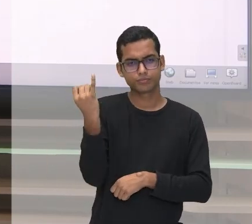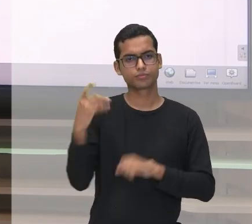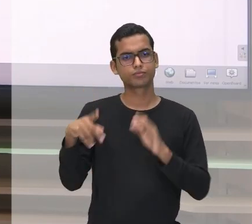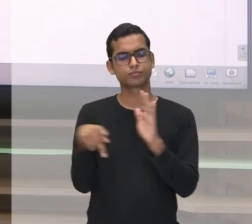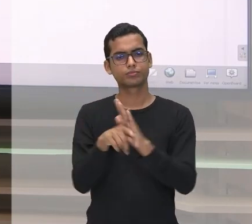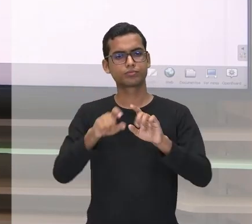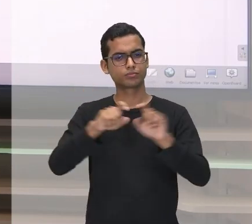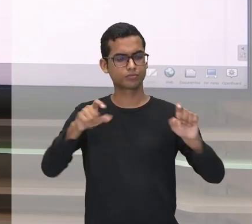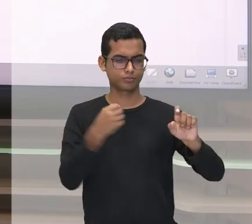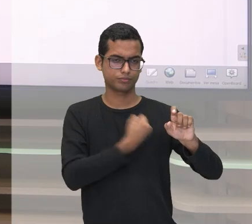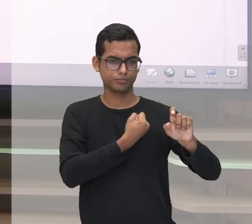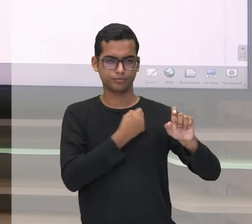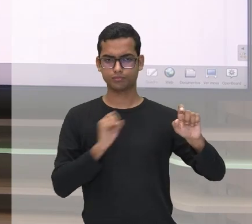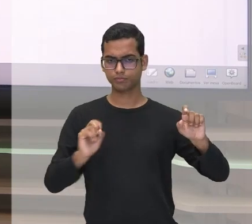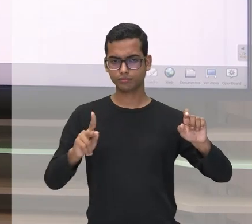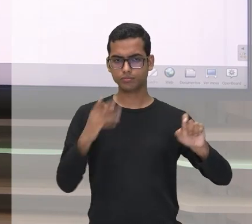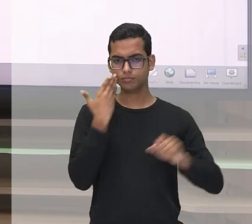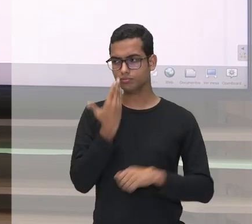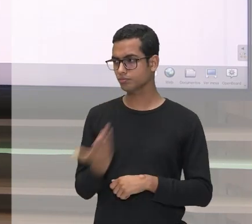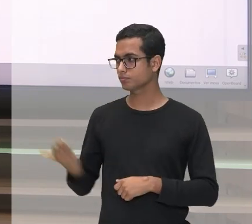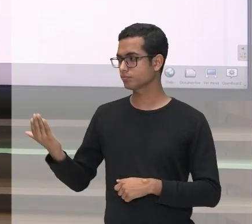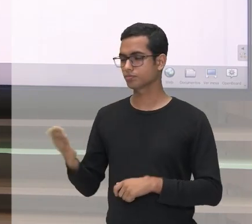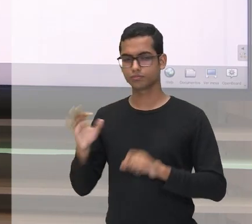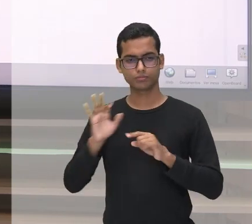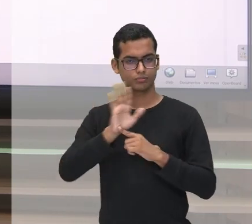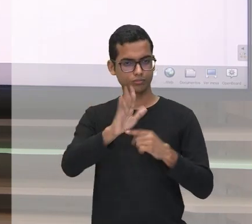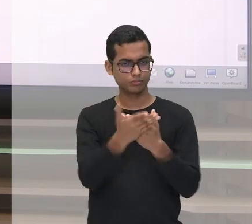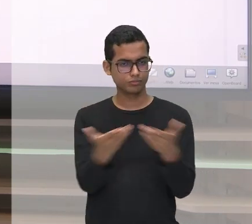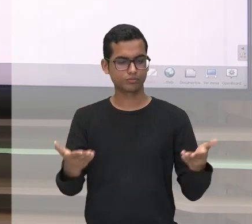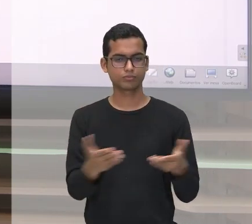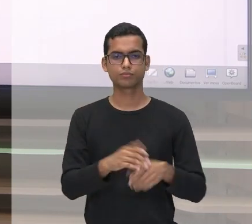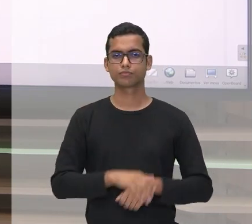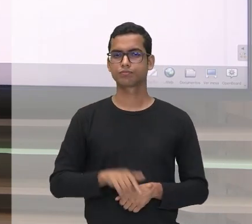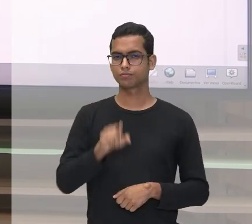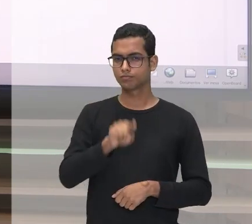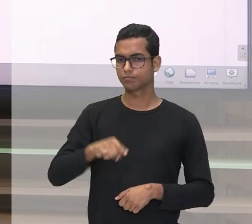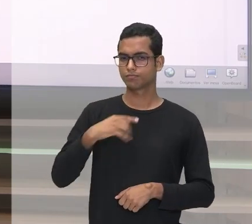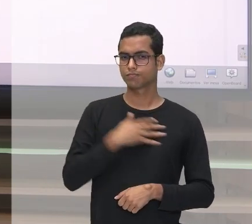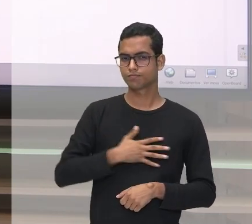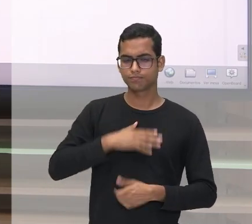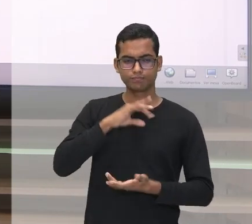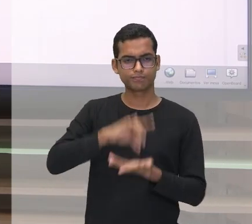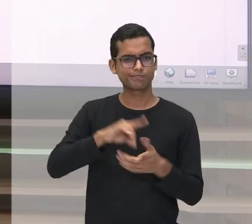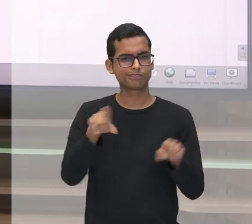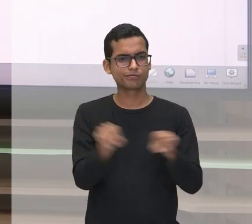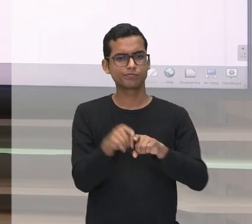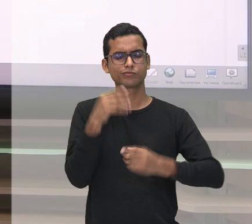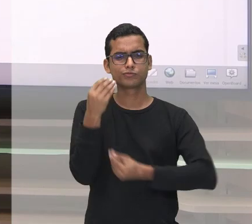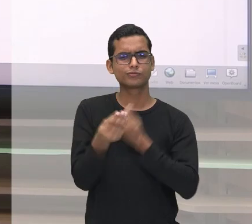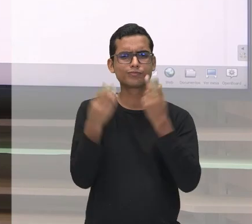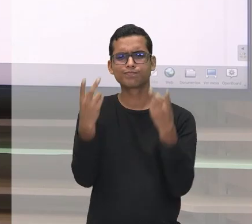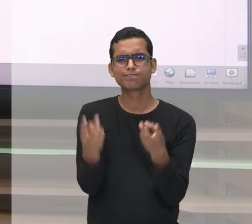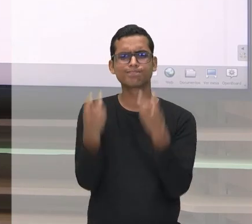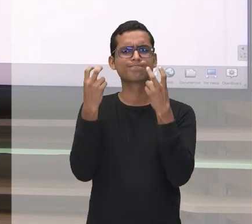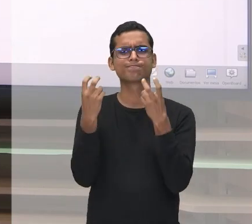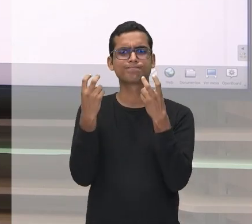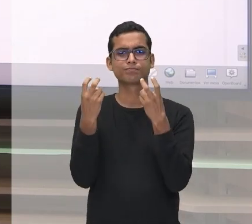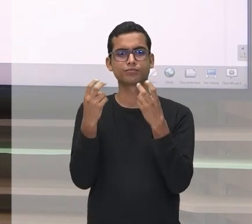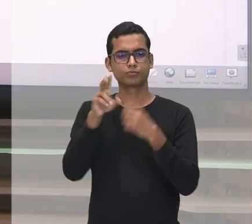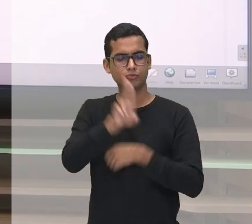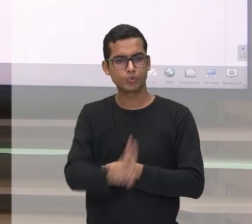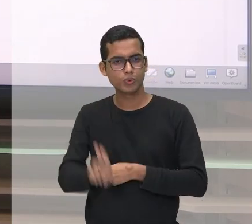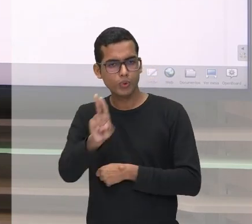Tudo bem? Então, venham comigo que eu vou te mostrar aqui e você vai gostar de perceber a aplicação,